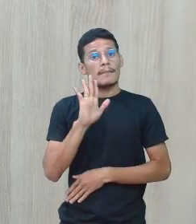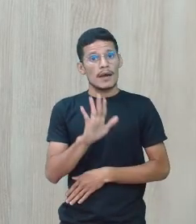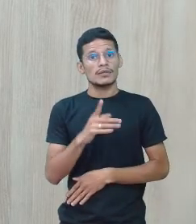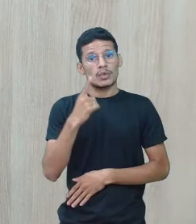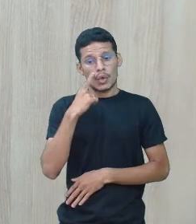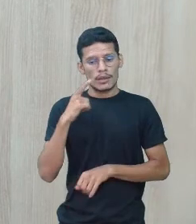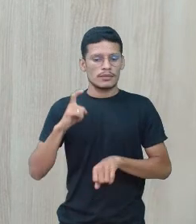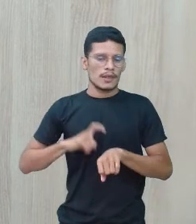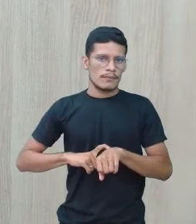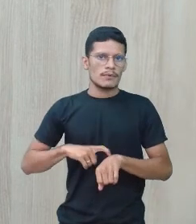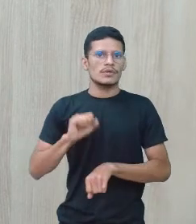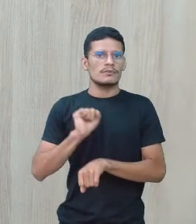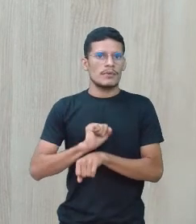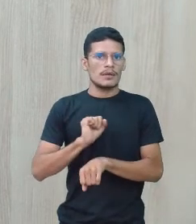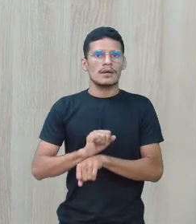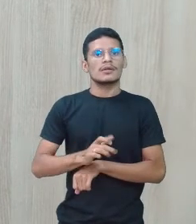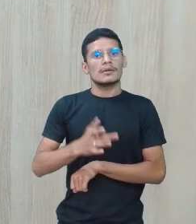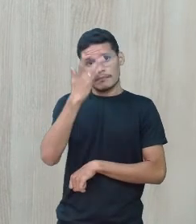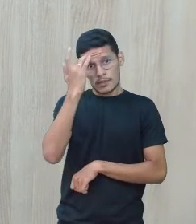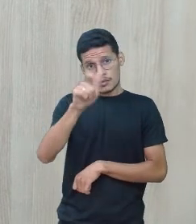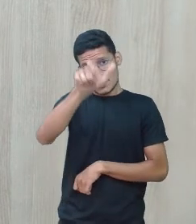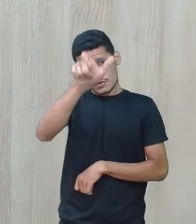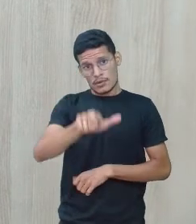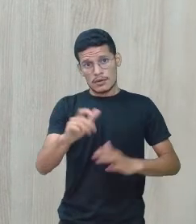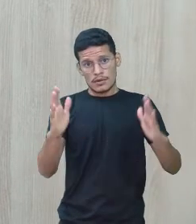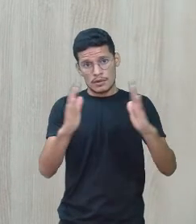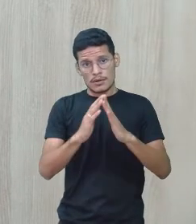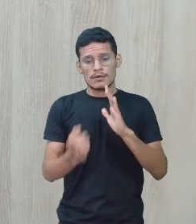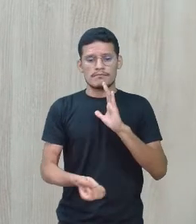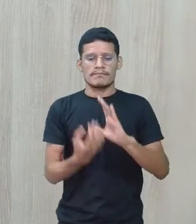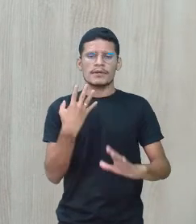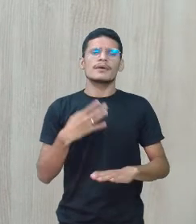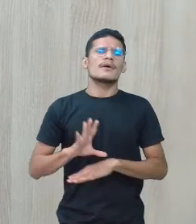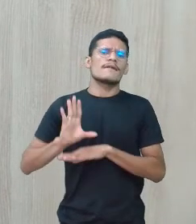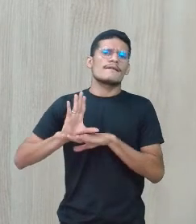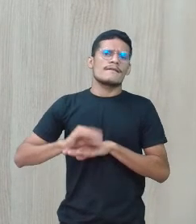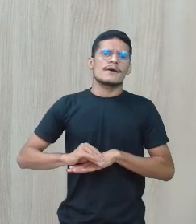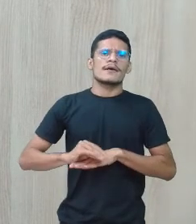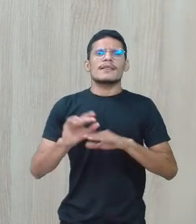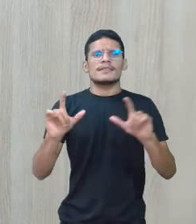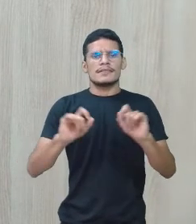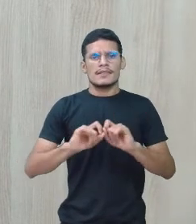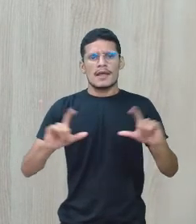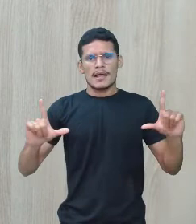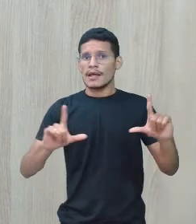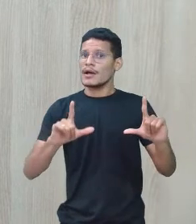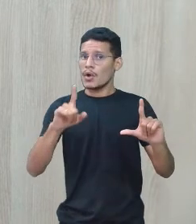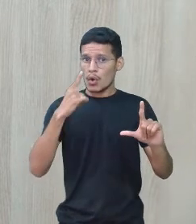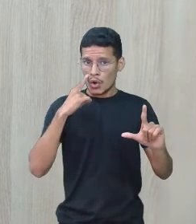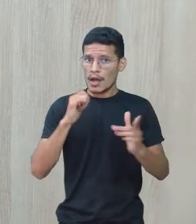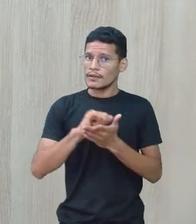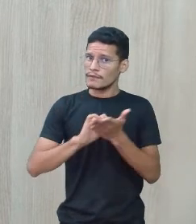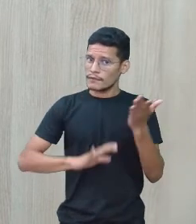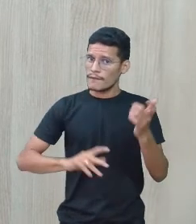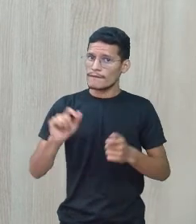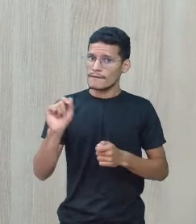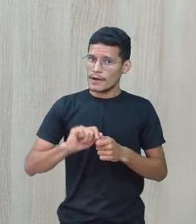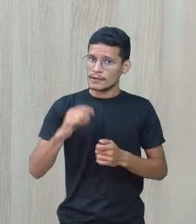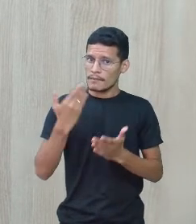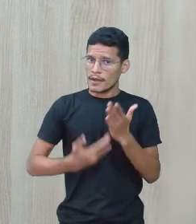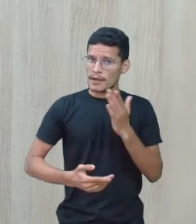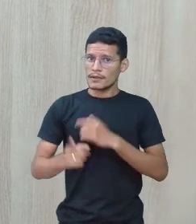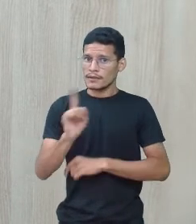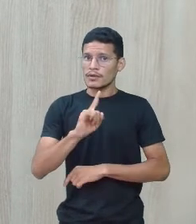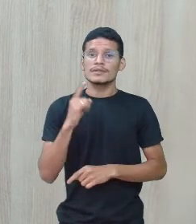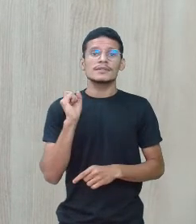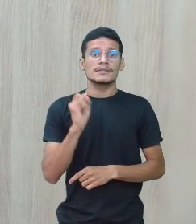tem um tempinho aí para vocês colocarem, né? Printem a tela, não deixem de fazer essa atividade, tá? Se a aula